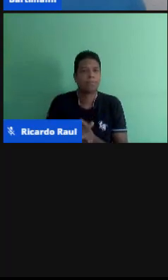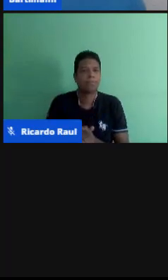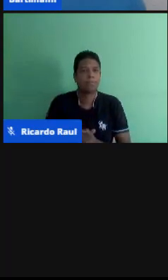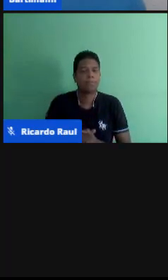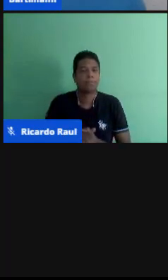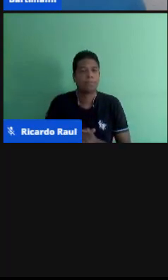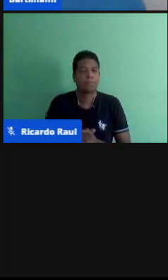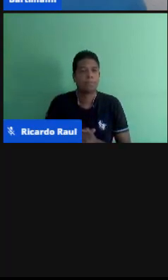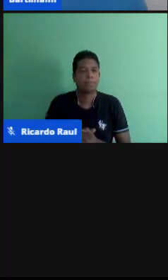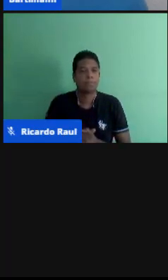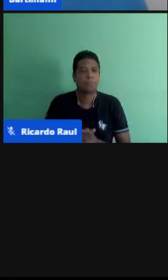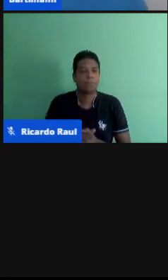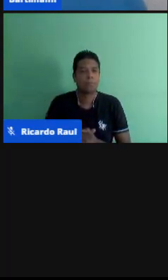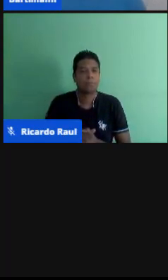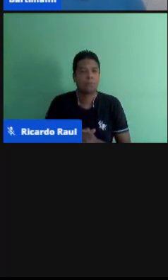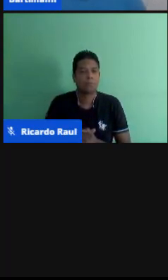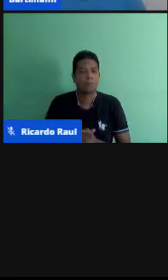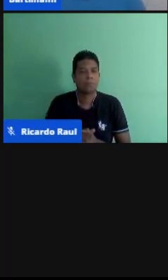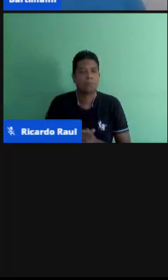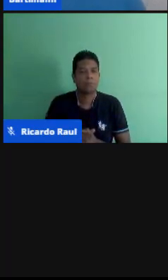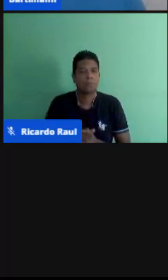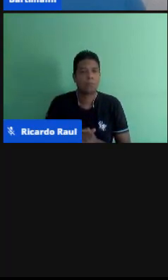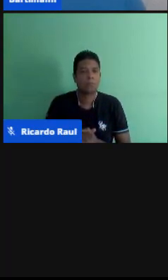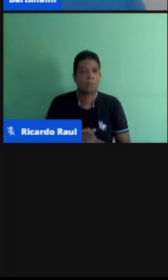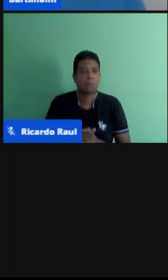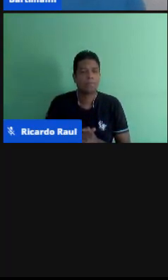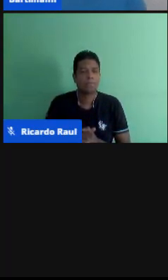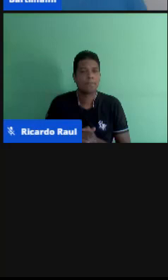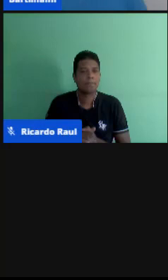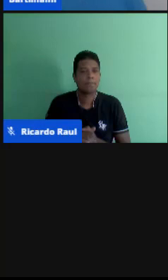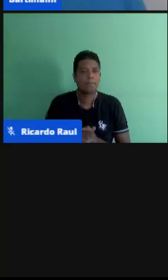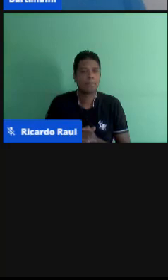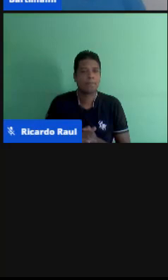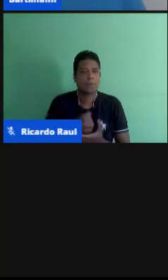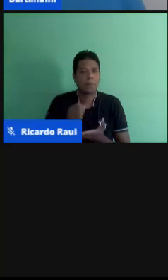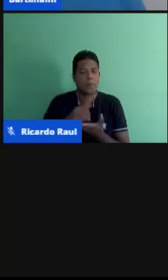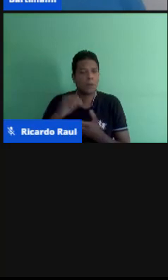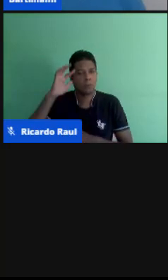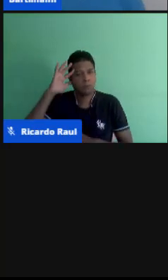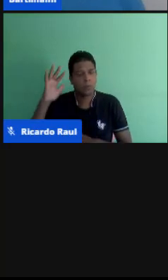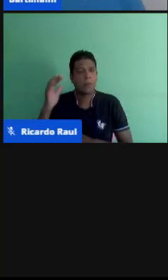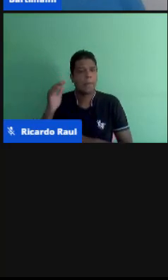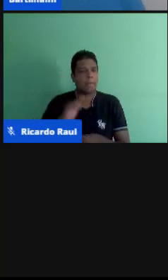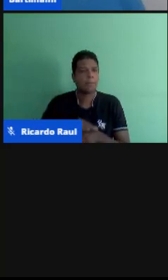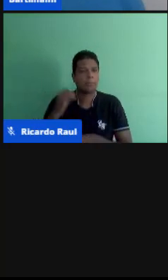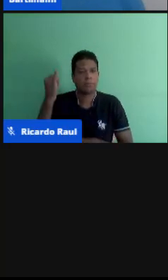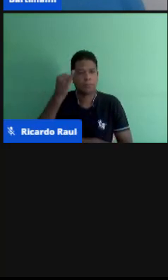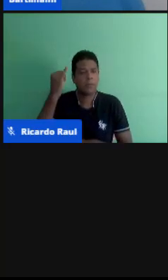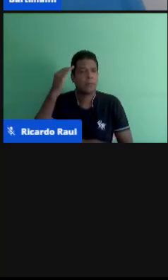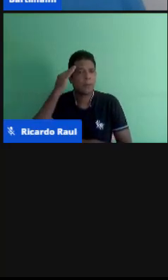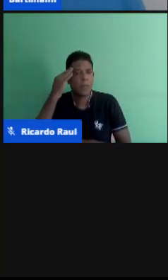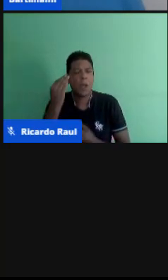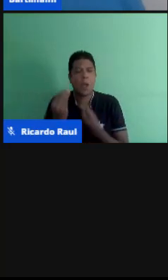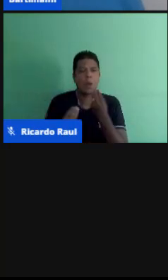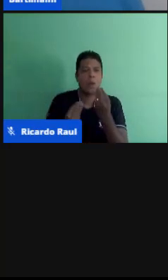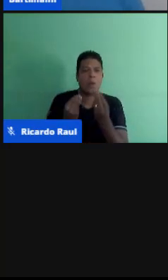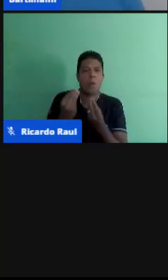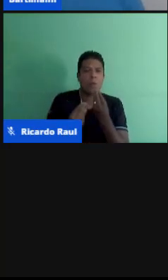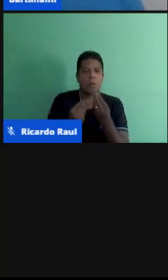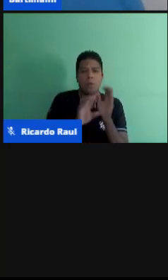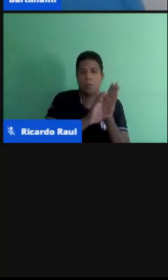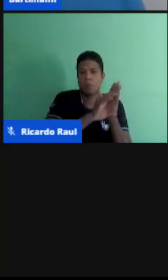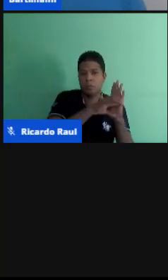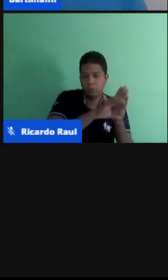função de determinadas correntes teóricas. Então, é muito importante entender como o conceito